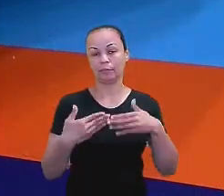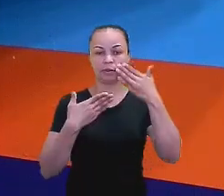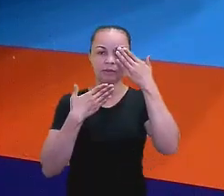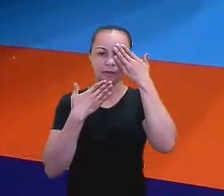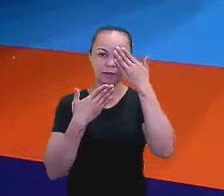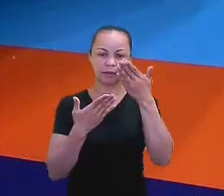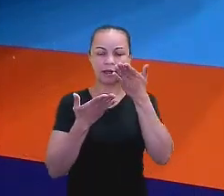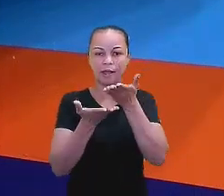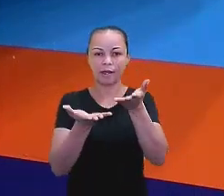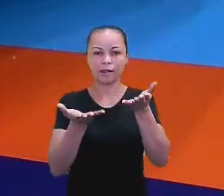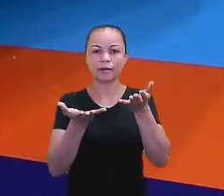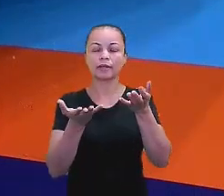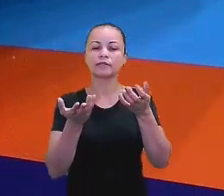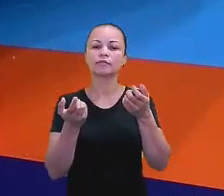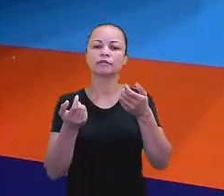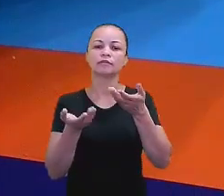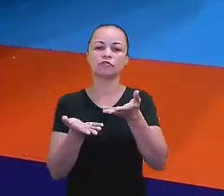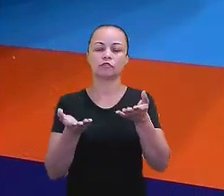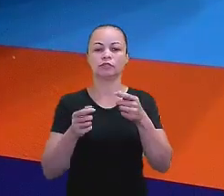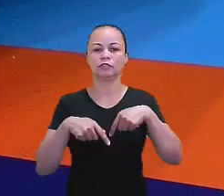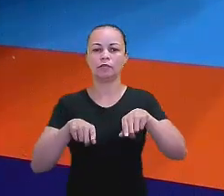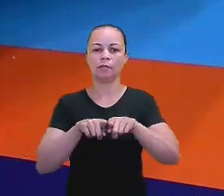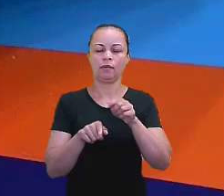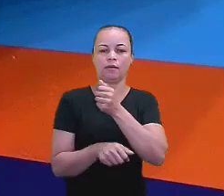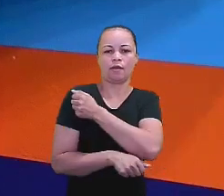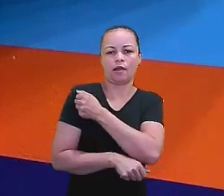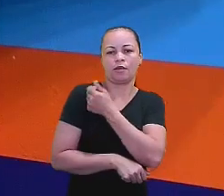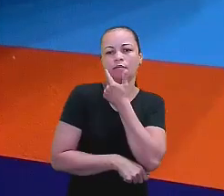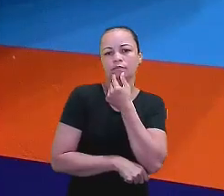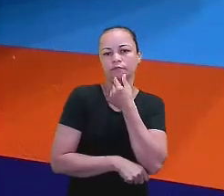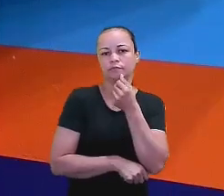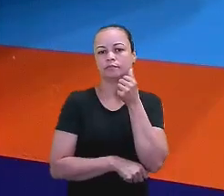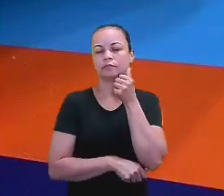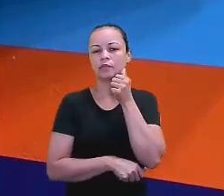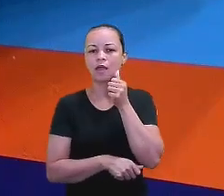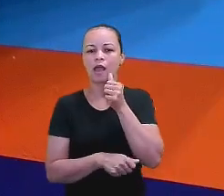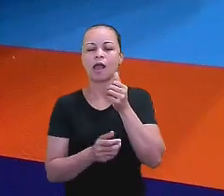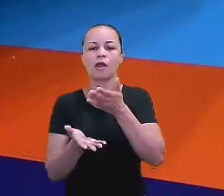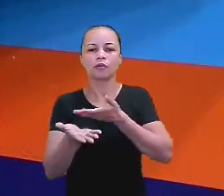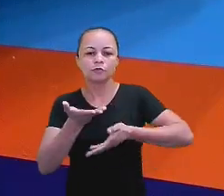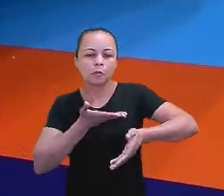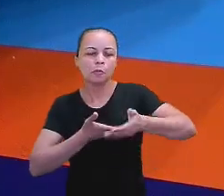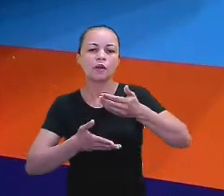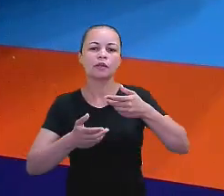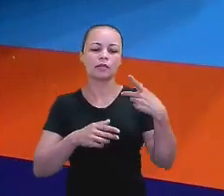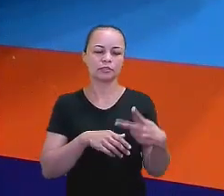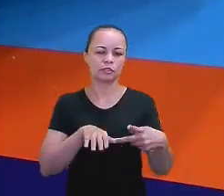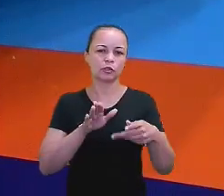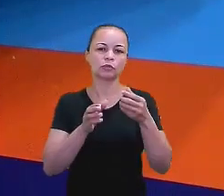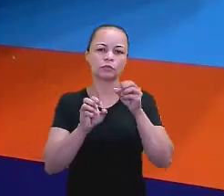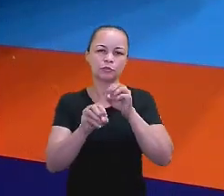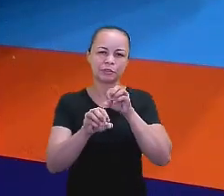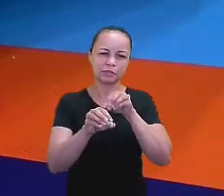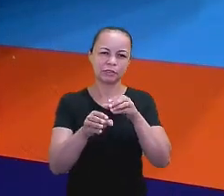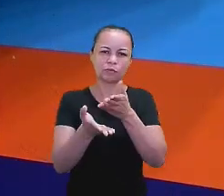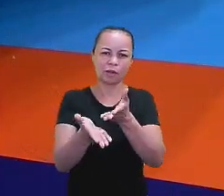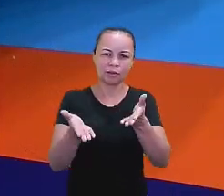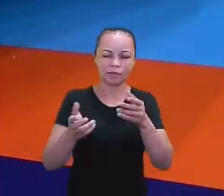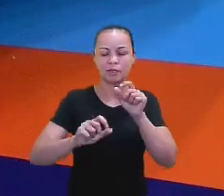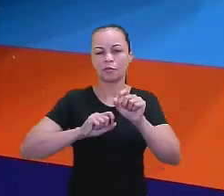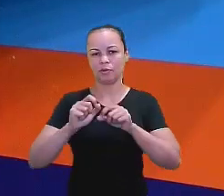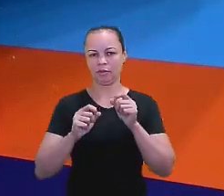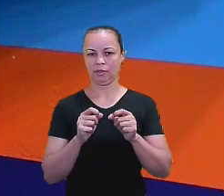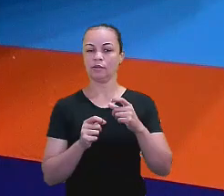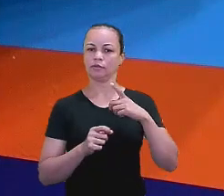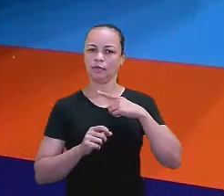você, aluna e aluno. Porque toda mobilização de energia que foi feita aqui tem um propósito maior, que é